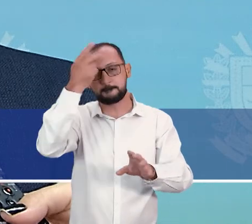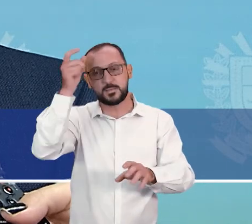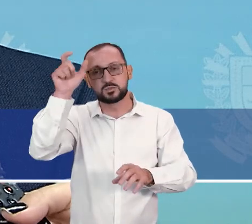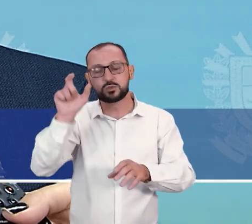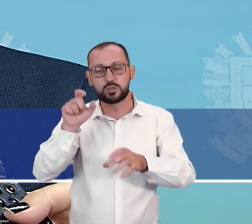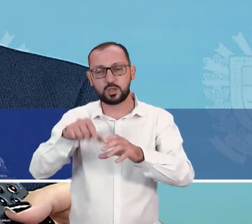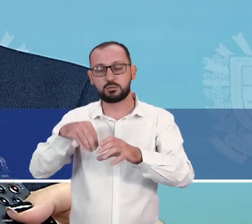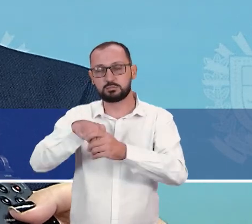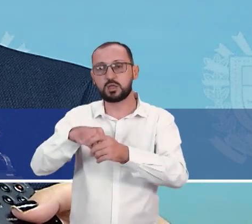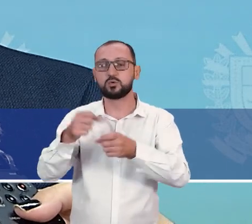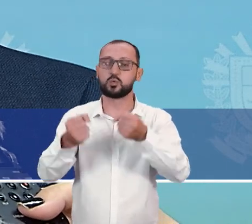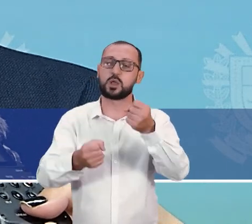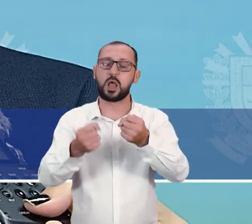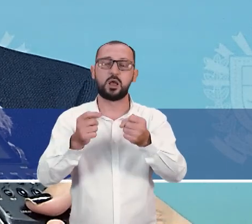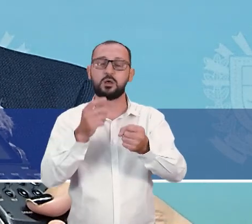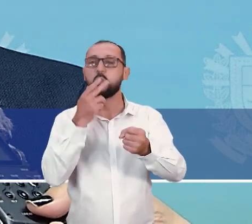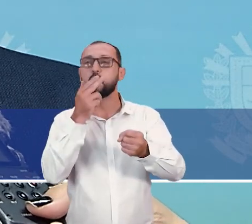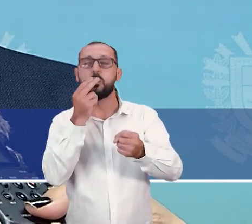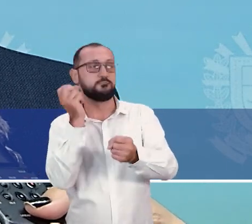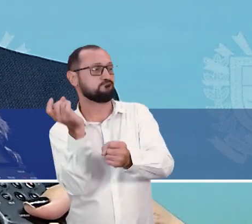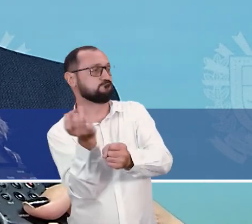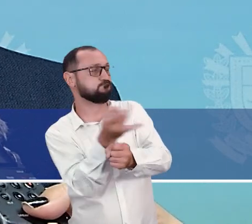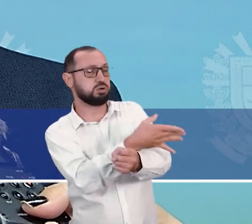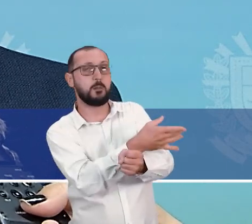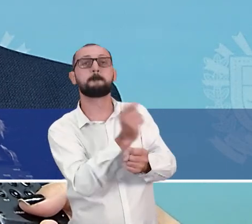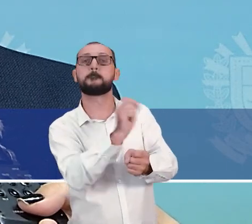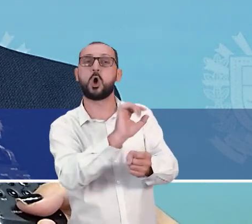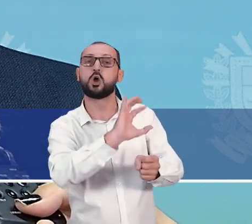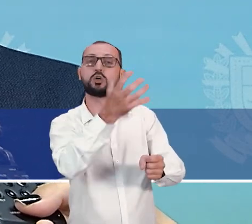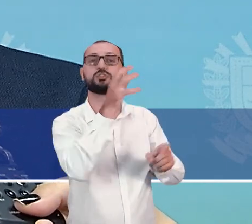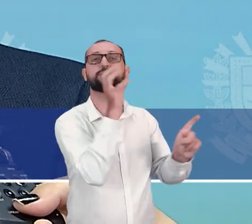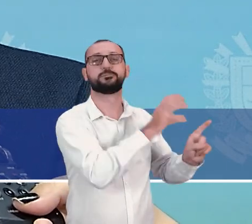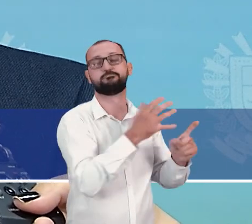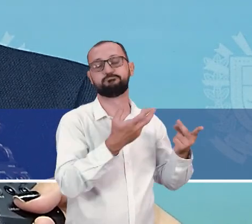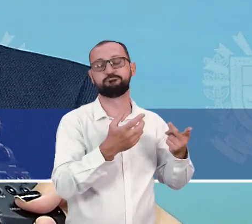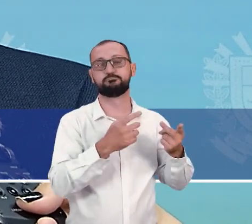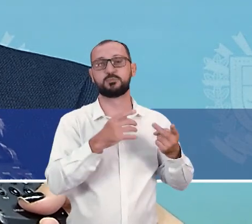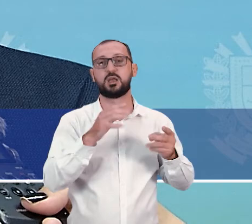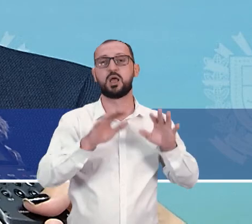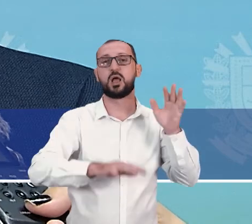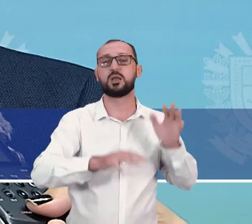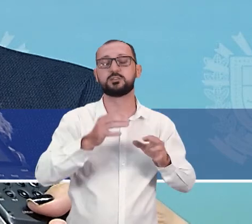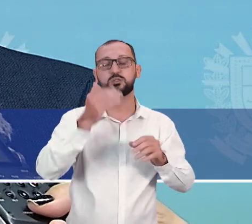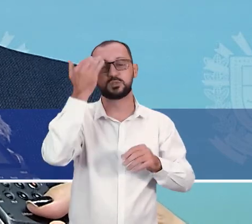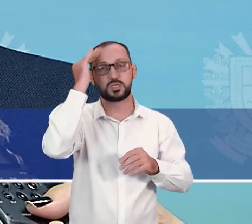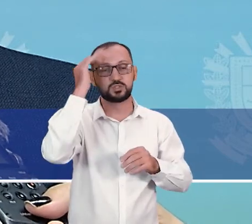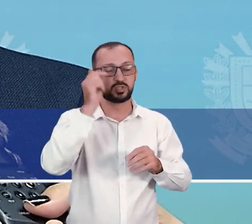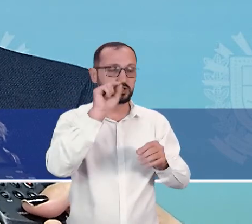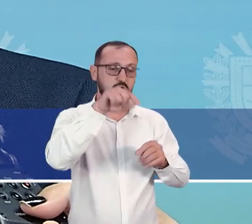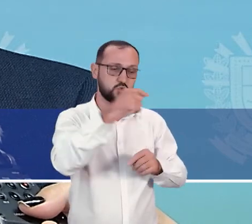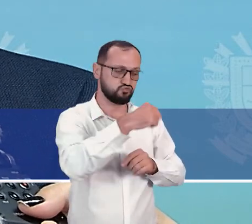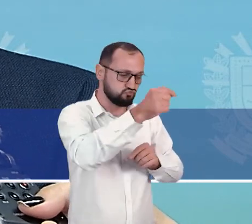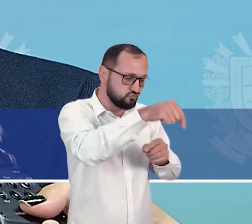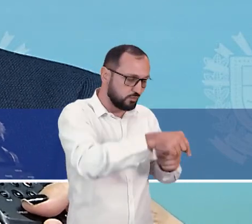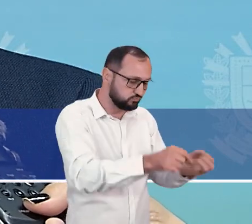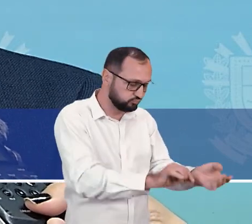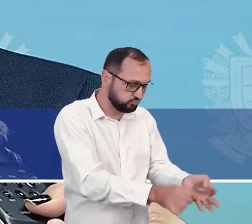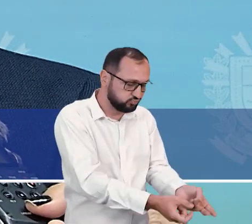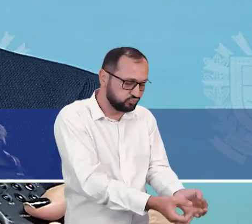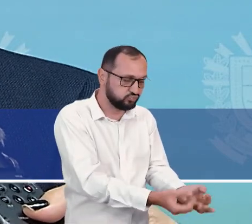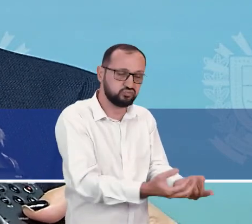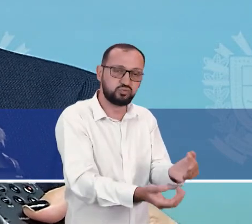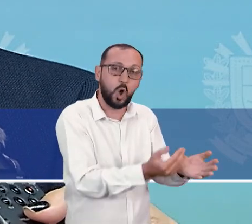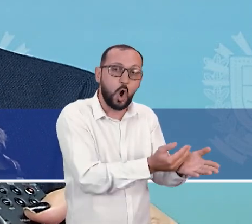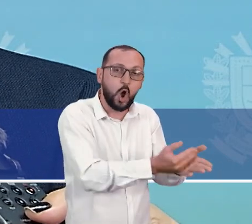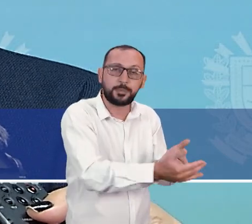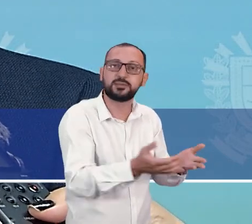uma pessoa que está no carro e joga uma bituca de cigarro pela janela, que às vezes não entende que aquele ato pode fazer